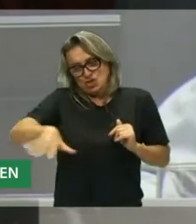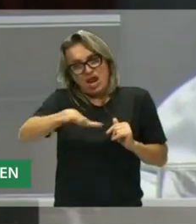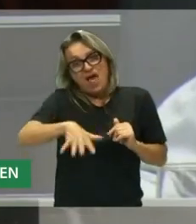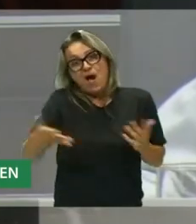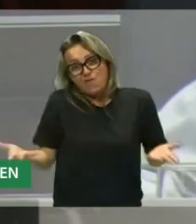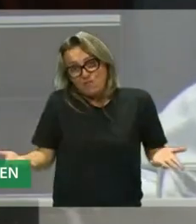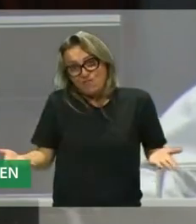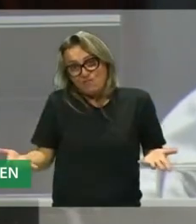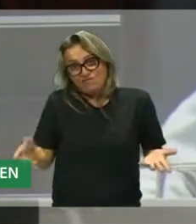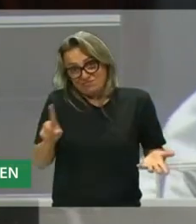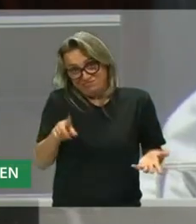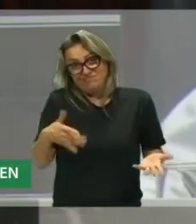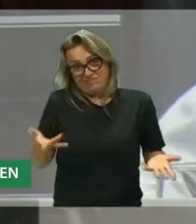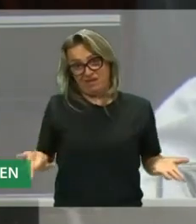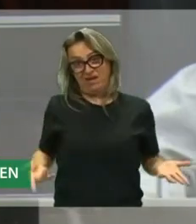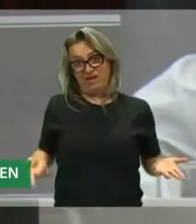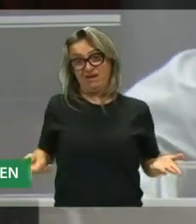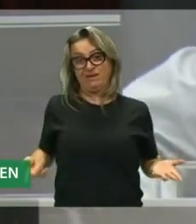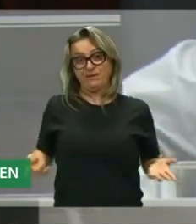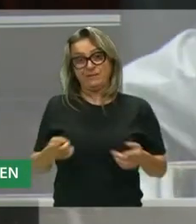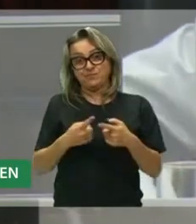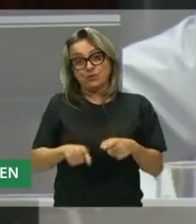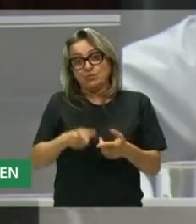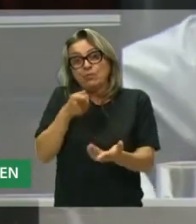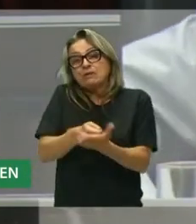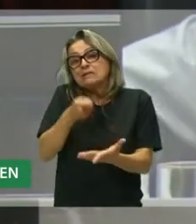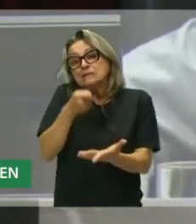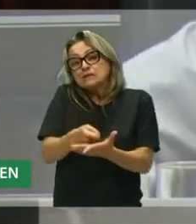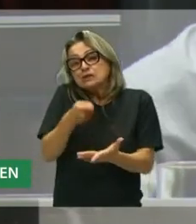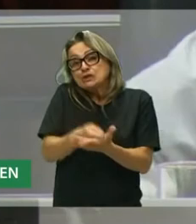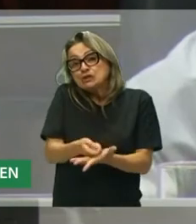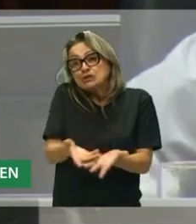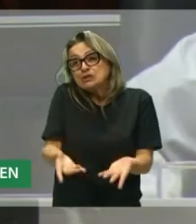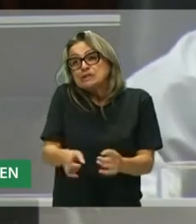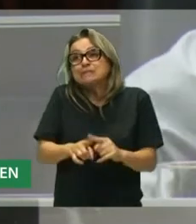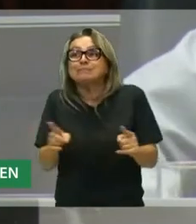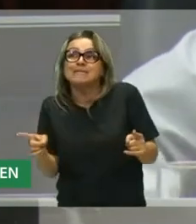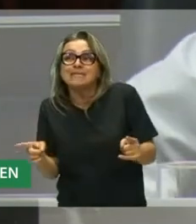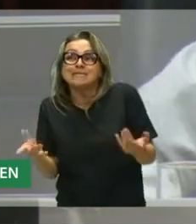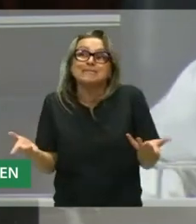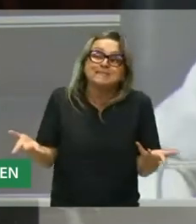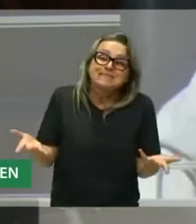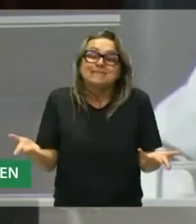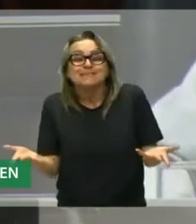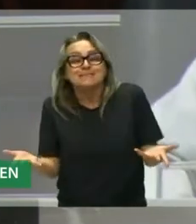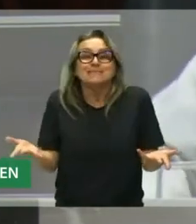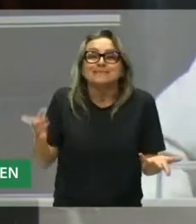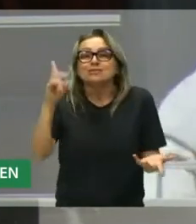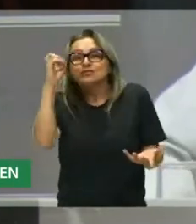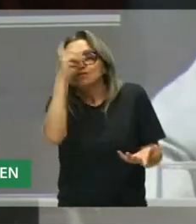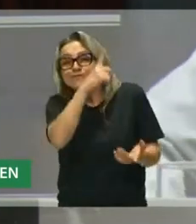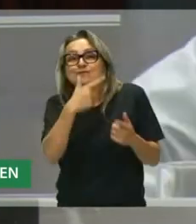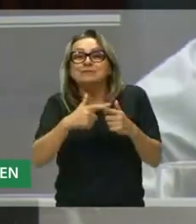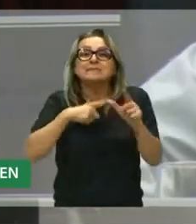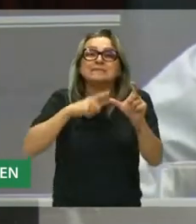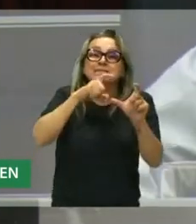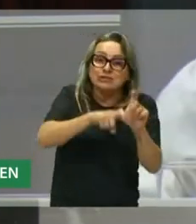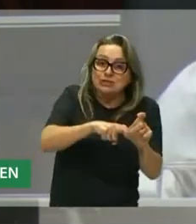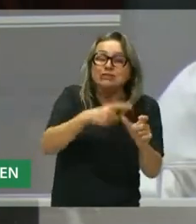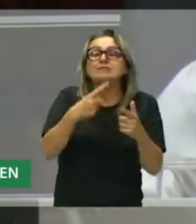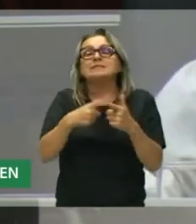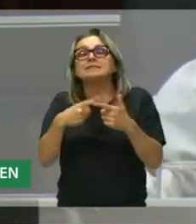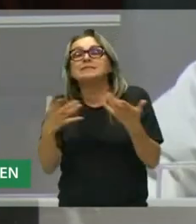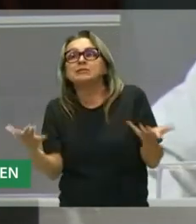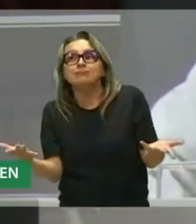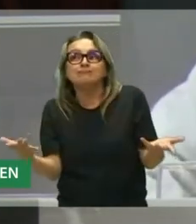como exigir que eles contribuam com o hospital e, ao mesmo tempo, causa esse déficit financeiro no hospital.